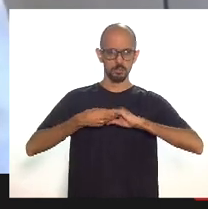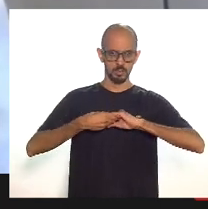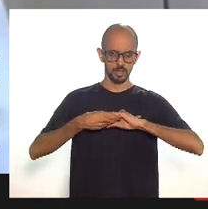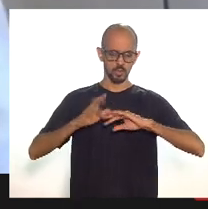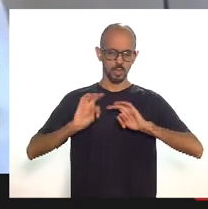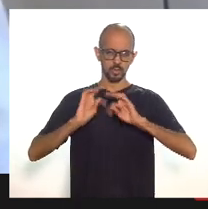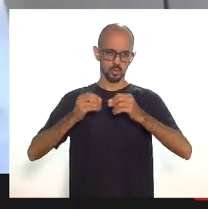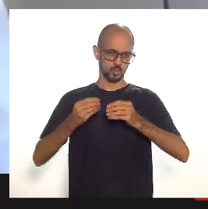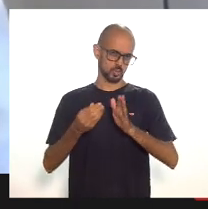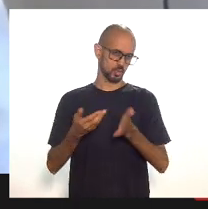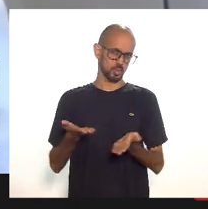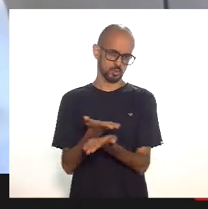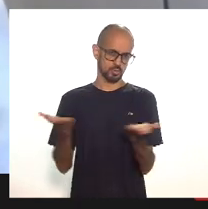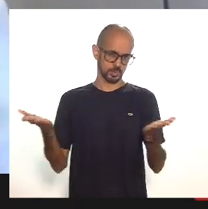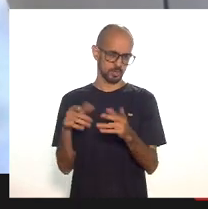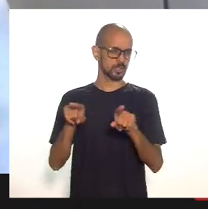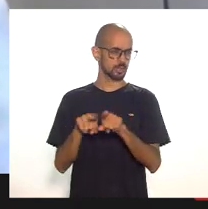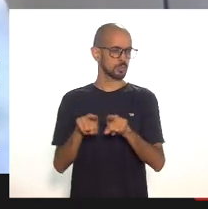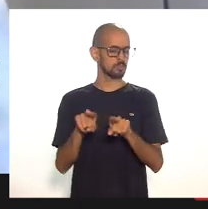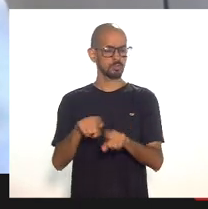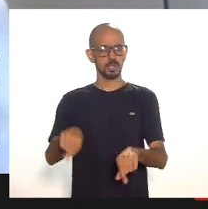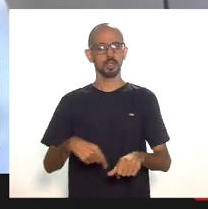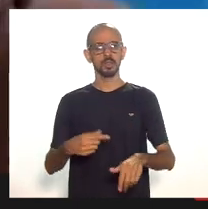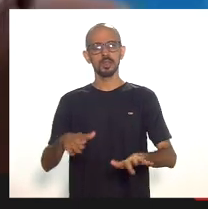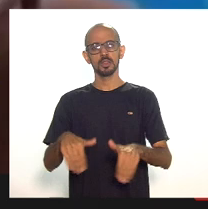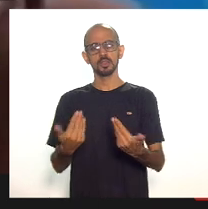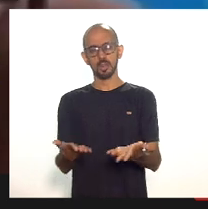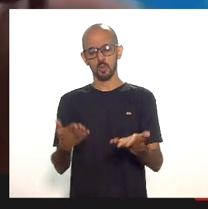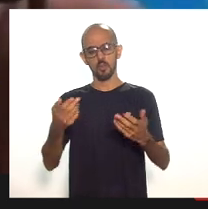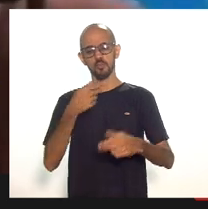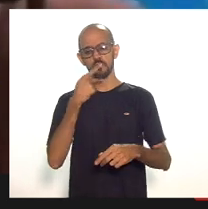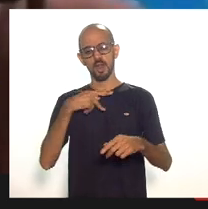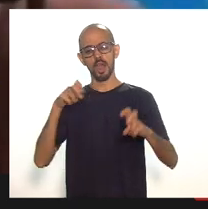dos participantes. Saudar a importância do tema